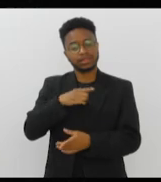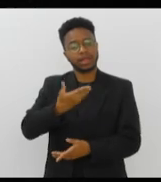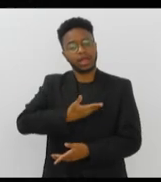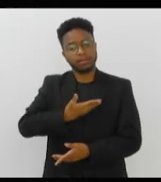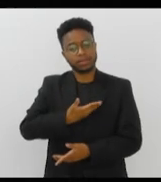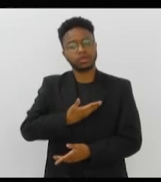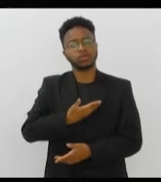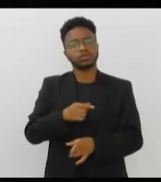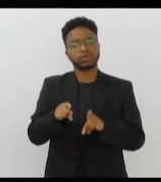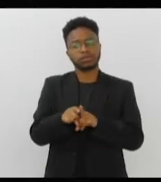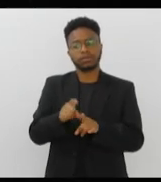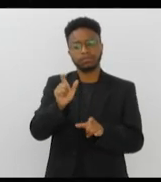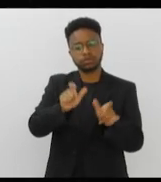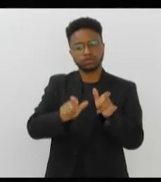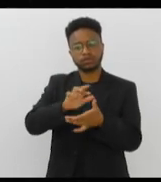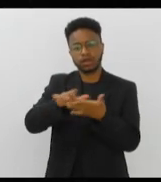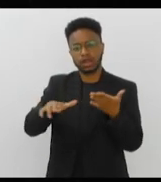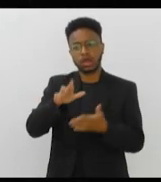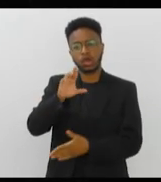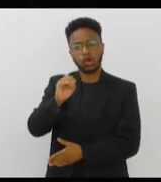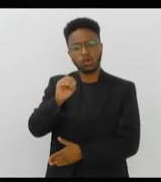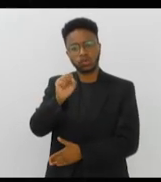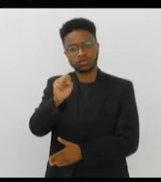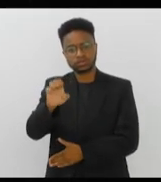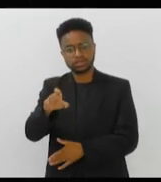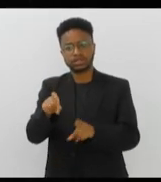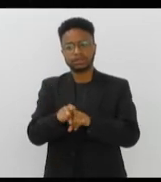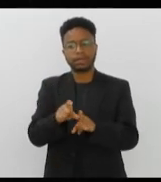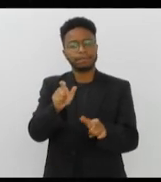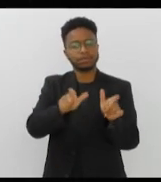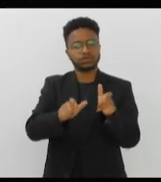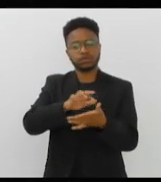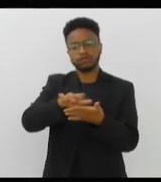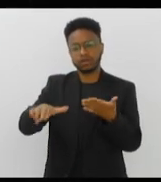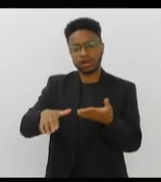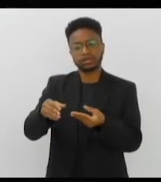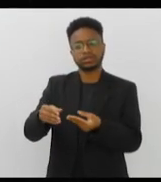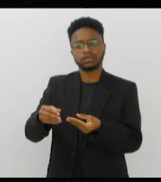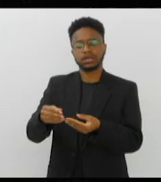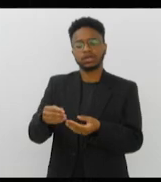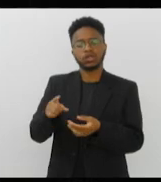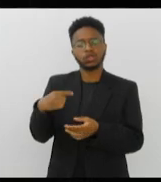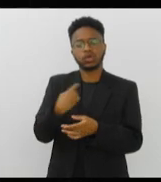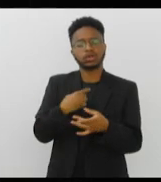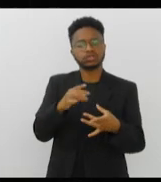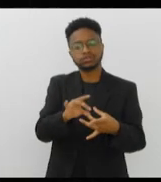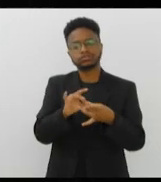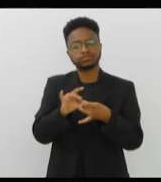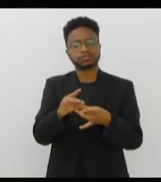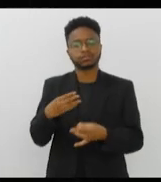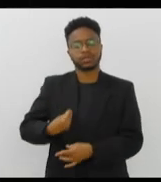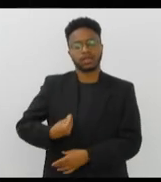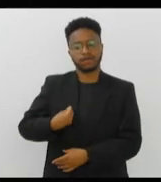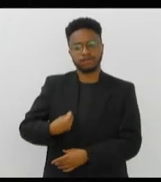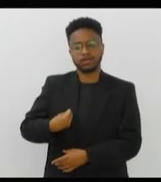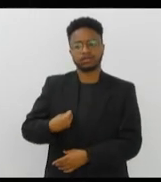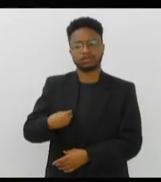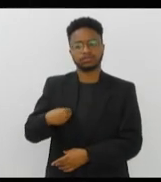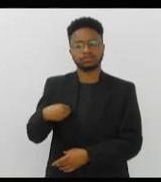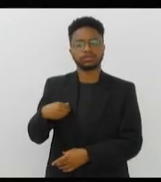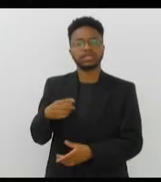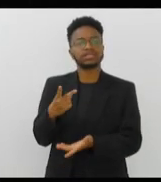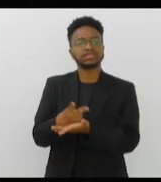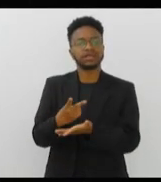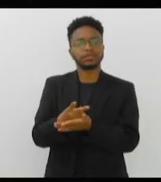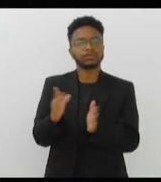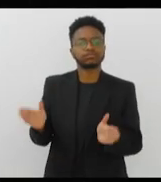a Rose. A gente conhece pessoas que traz para a vida, Magna, Vitor. Pessoas que vai agregando, só fazendo a